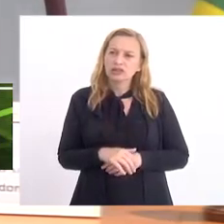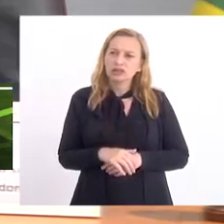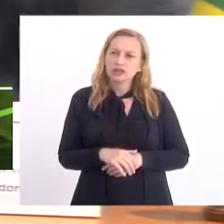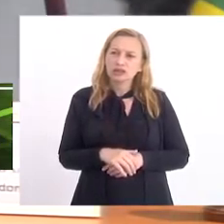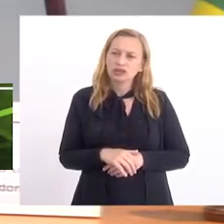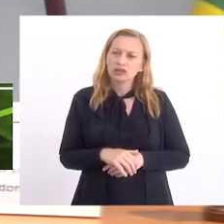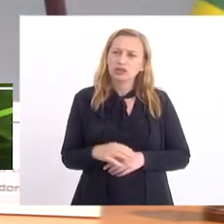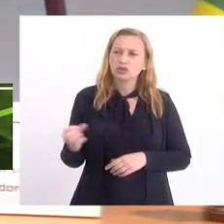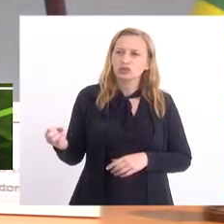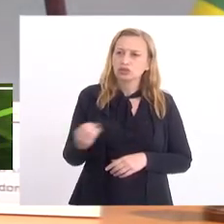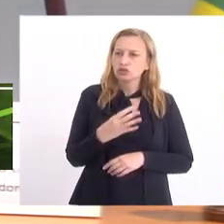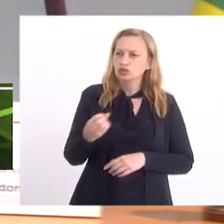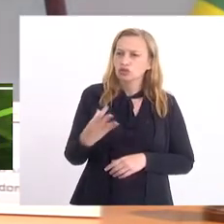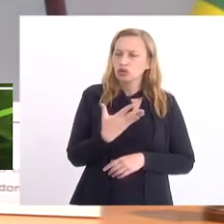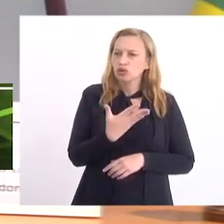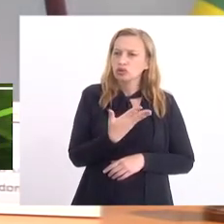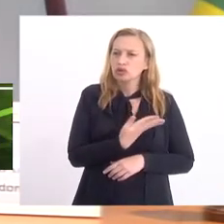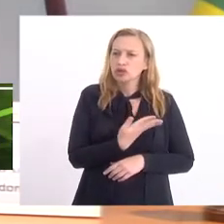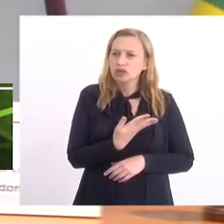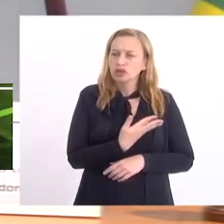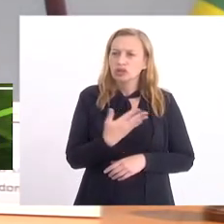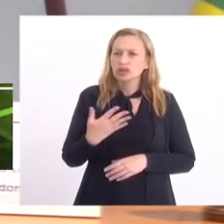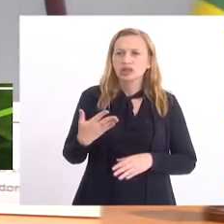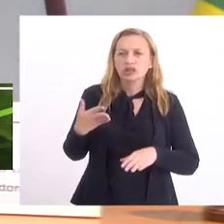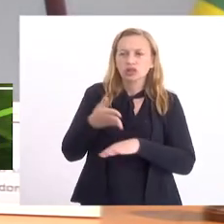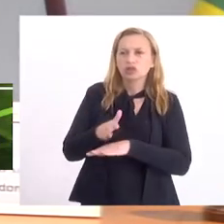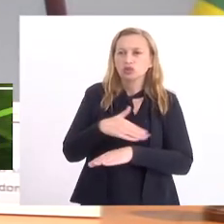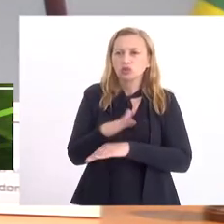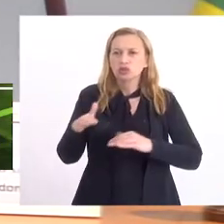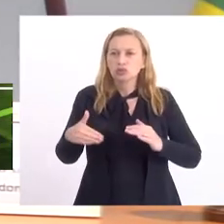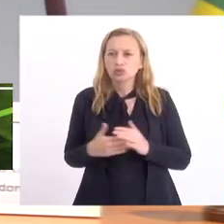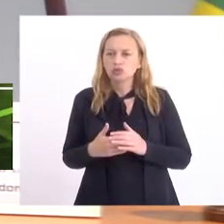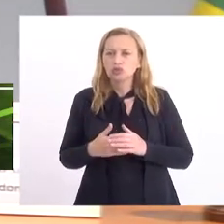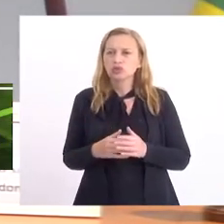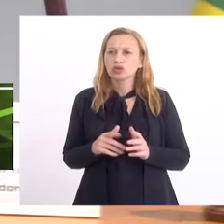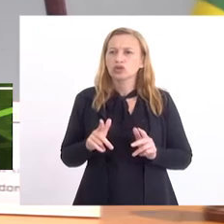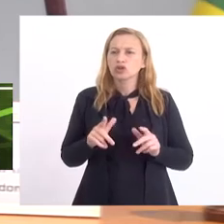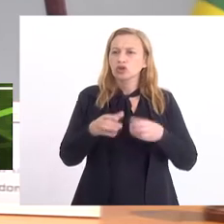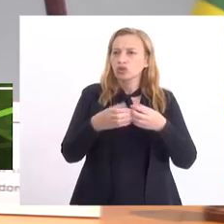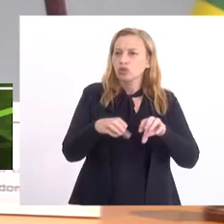nossos colegas, a gente entrou todo mundo no mesmo concurso.